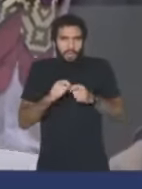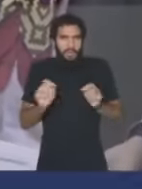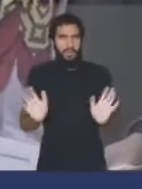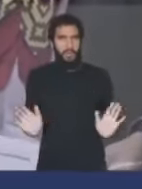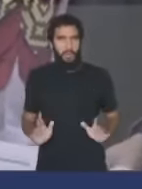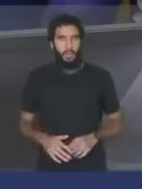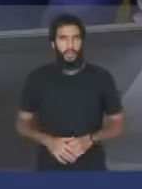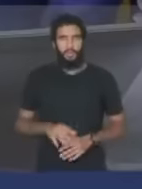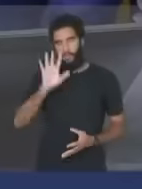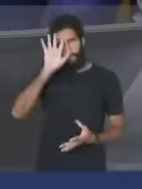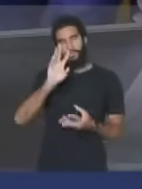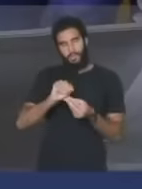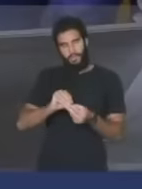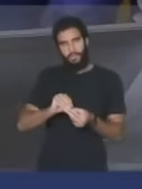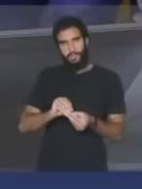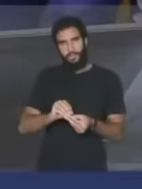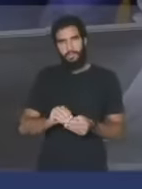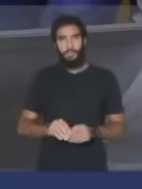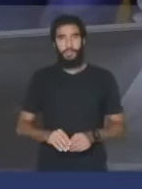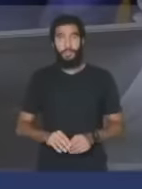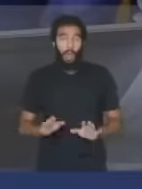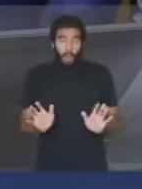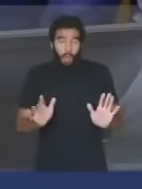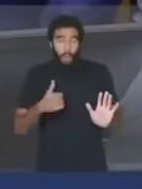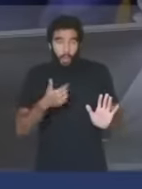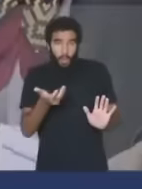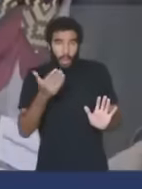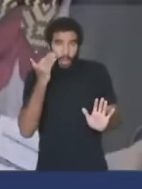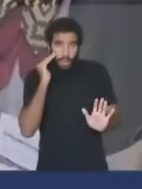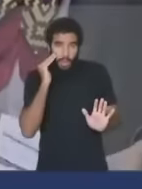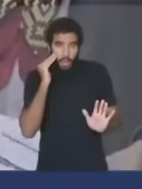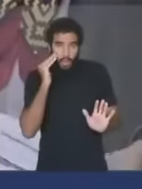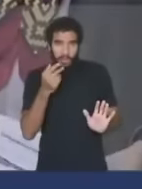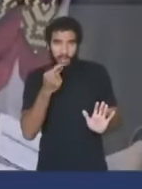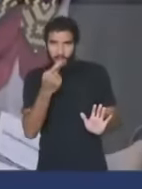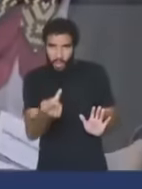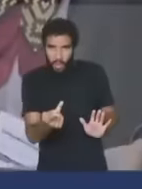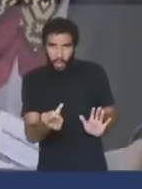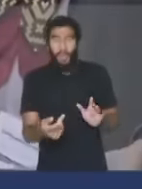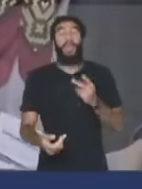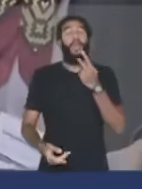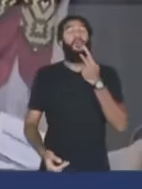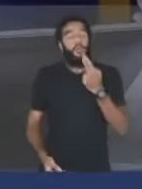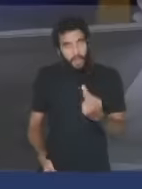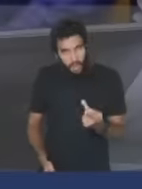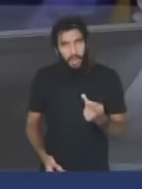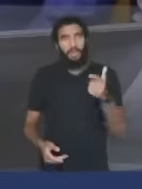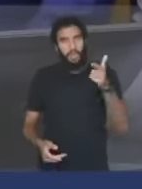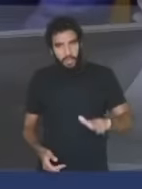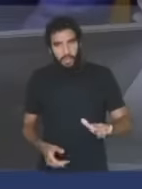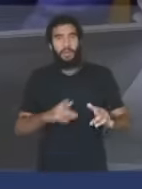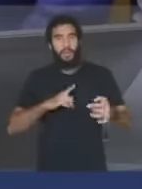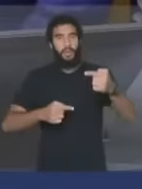Muito obrigado. Não, eu que gostaria de compreender, só de saber, o senhor não disse eu isso, então, eu, né? Disse e reitero, tivemos uma discussão sobre